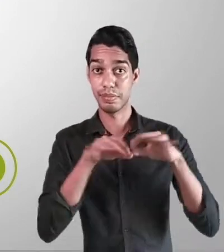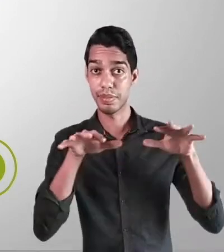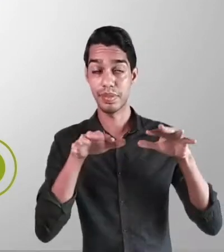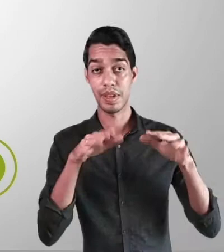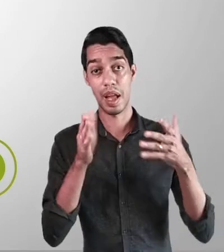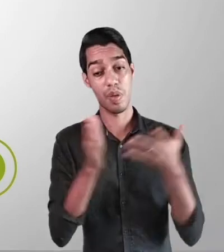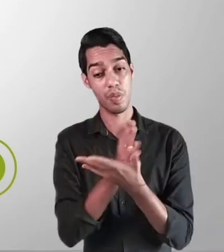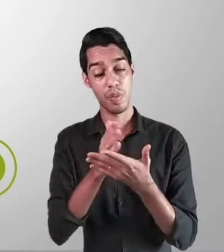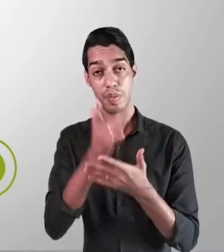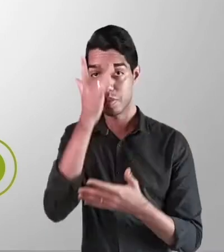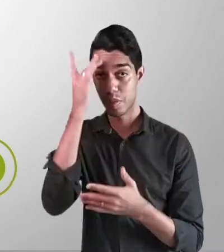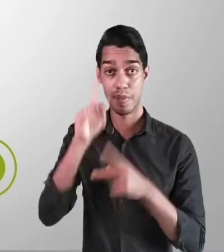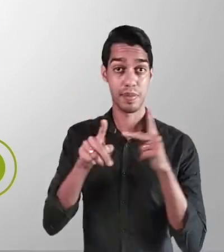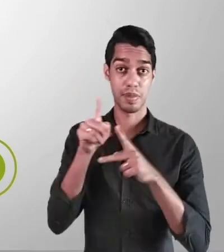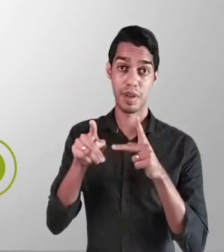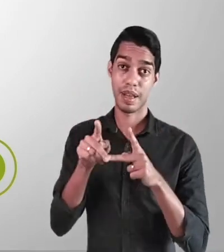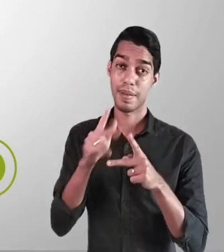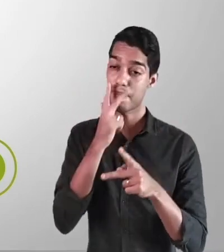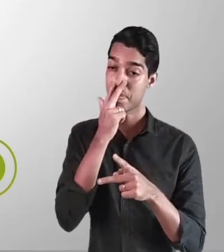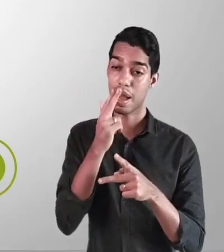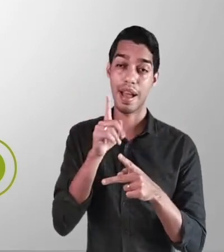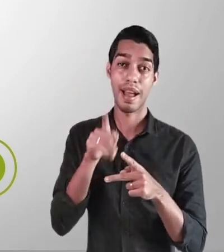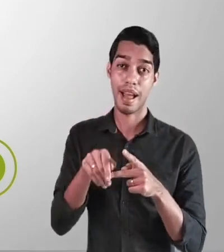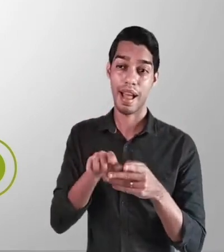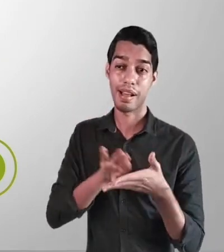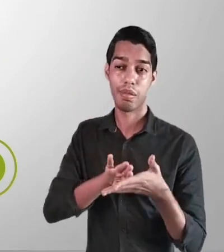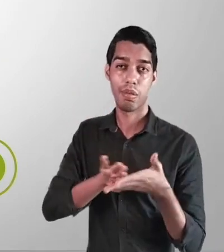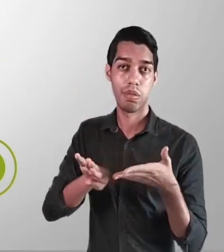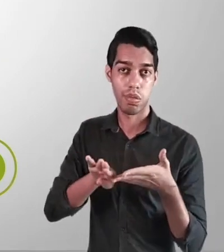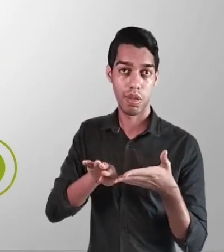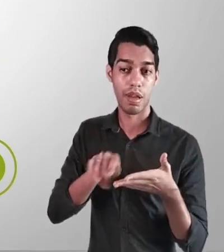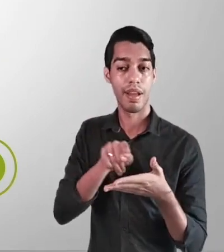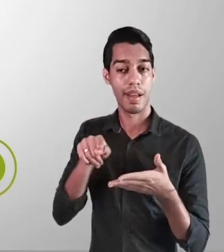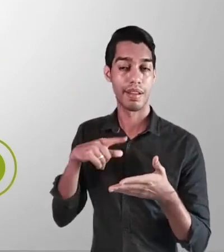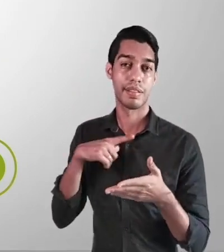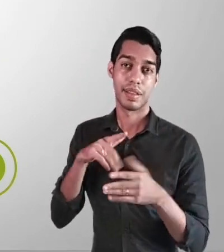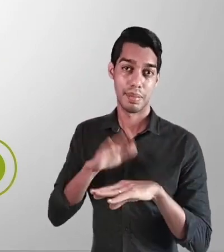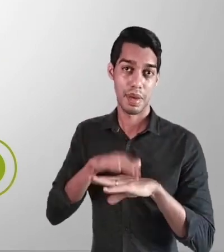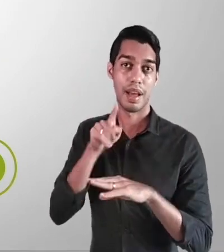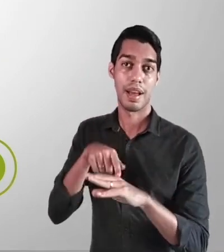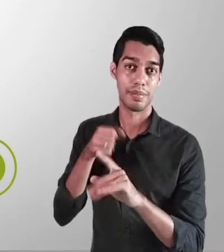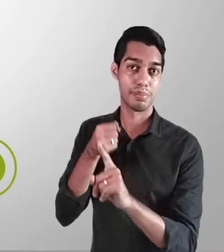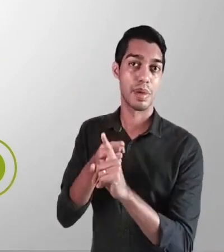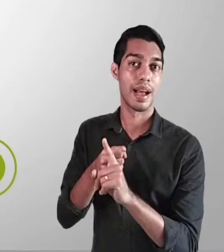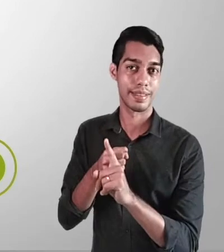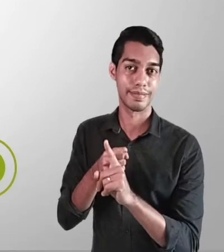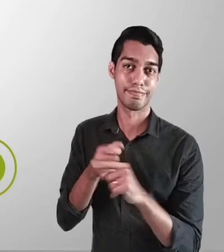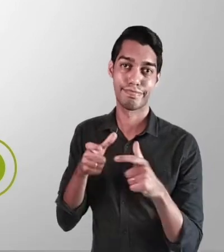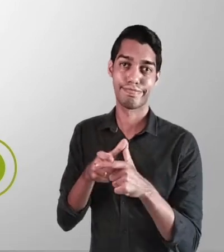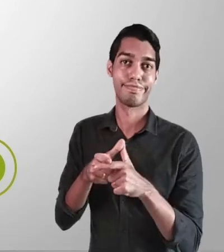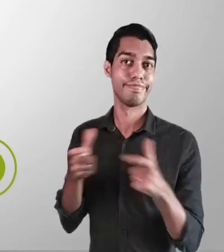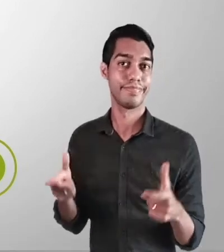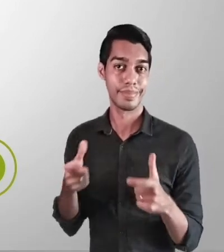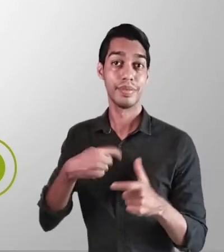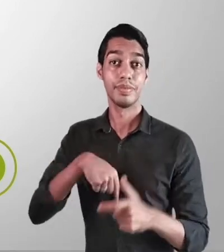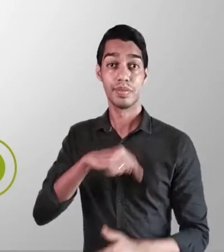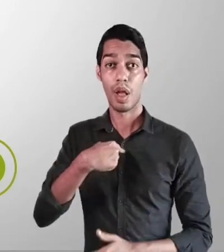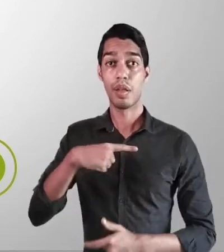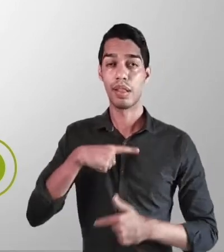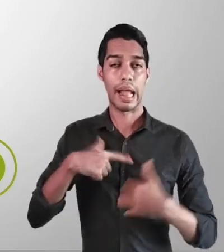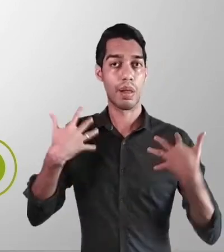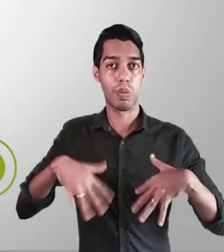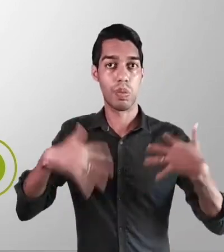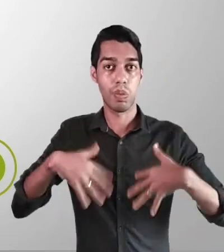excluída financeiramente, naturalmente ela sofreu alguns impactos maiores quando nós tivemos algumas situações